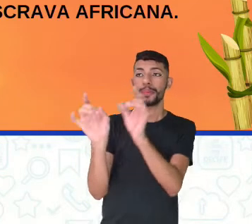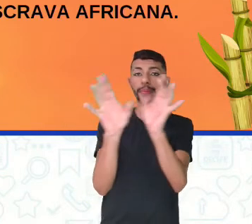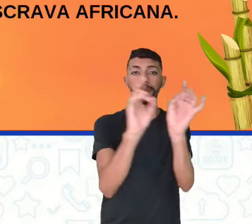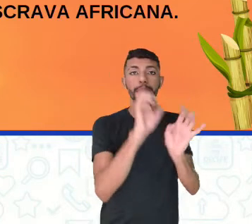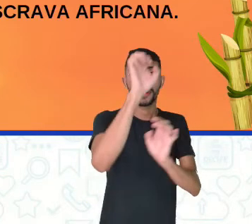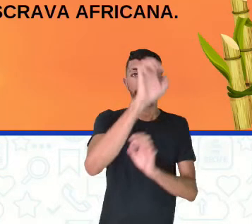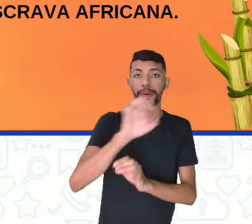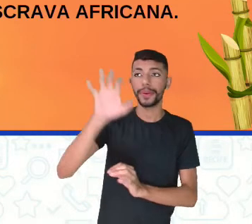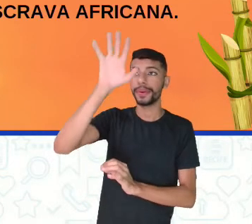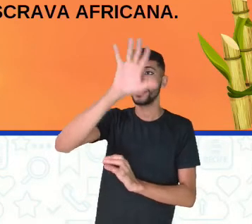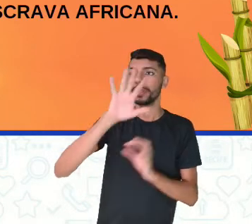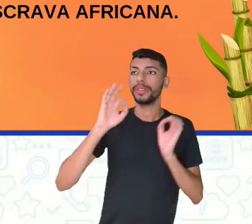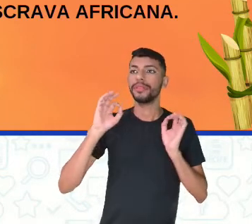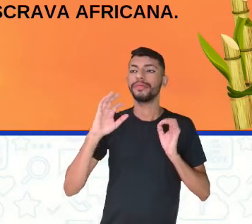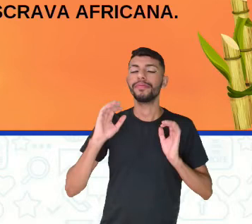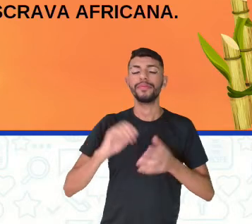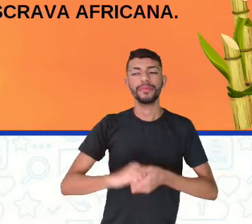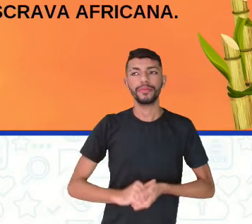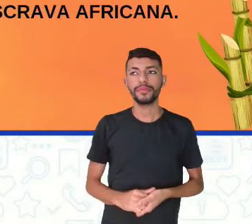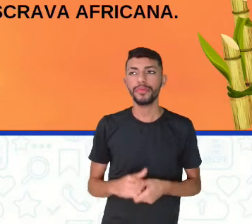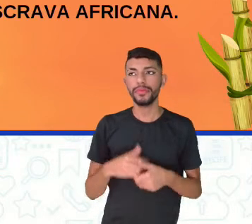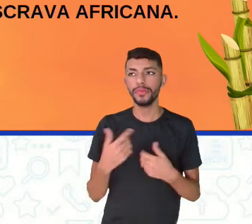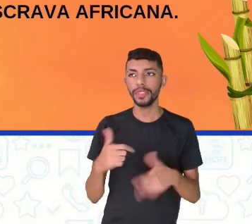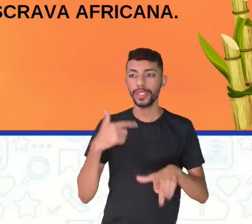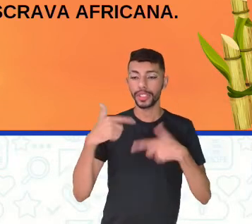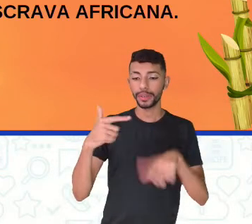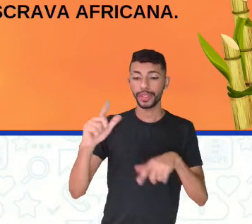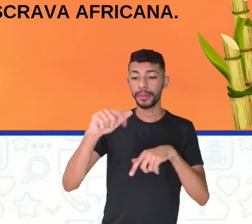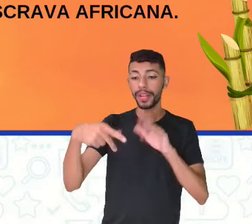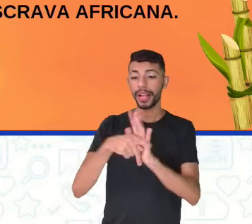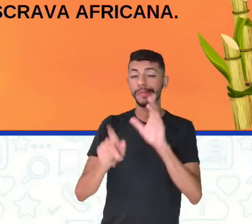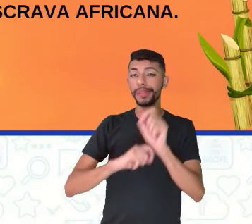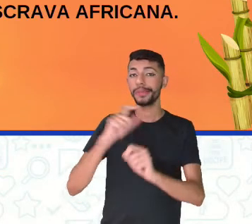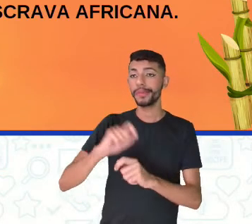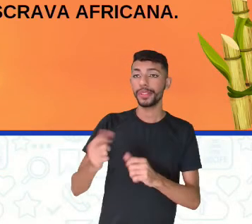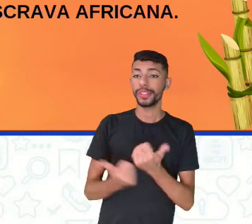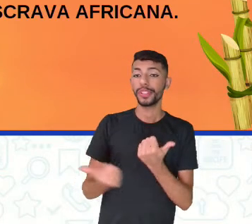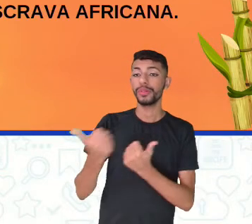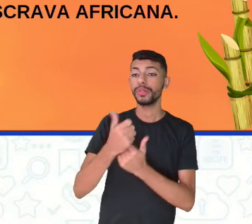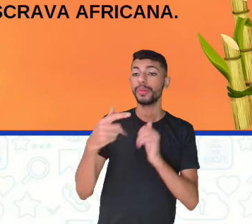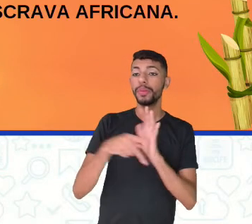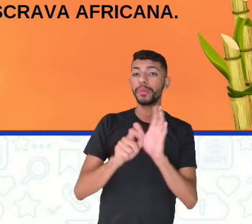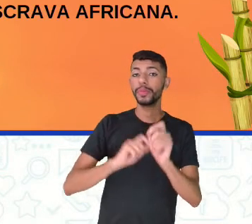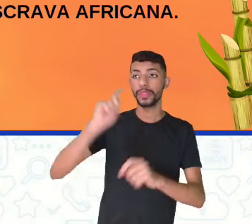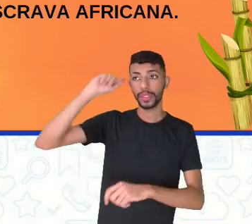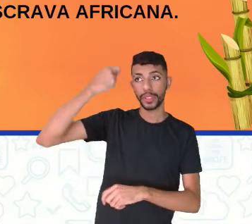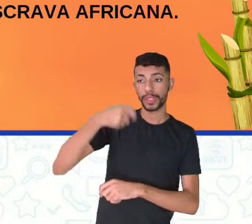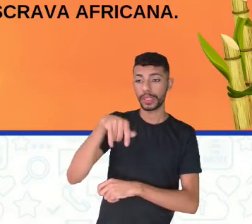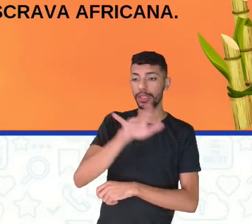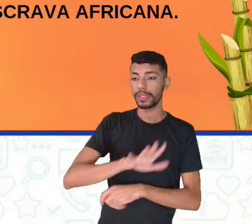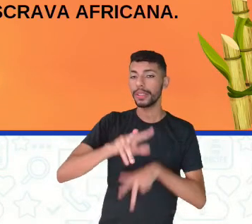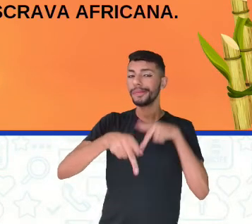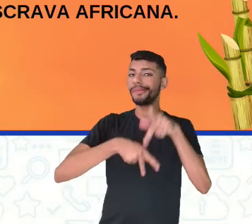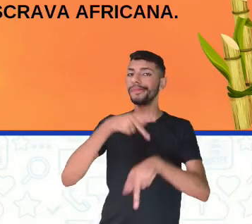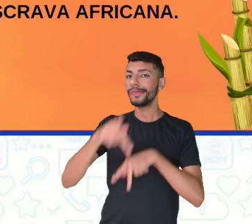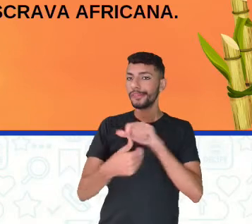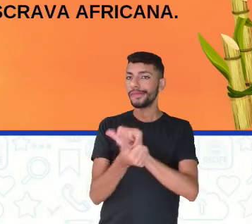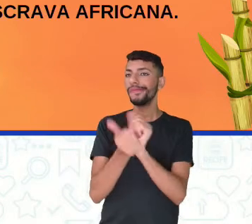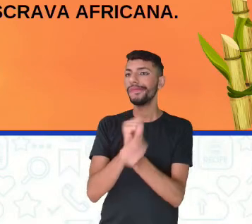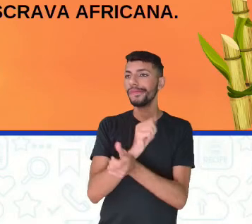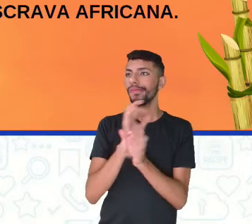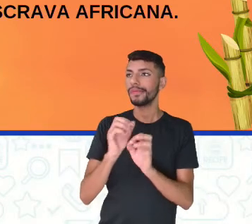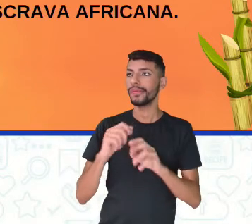externo. A mão de obra já foi o quê, ó? Como a gente falou, naquele processo da substituição, né, os índios se adoeciam com